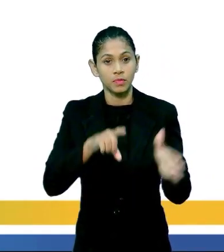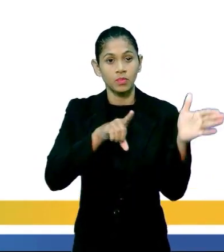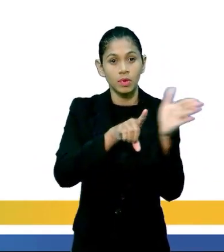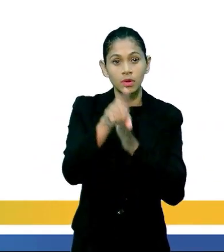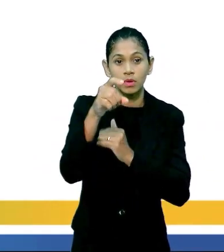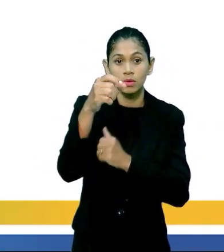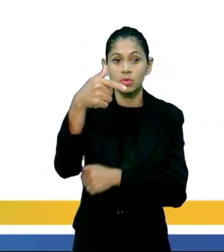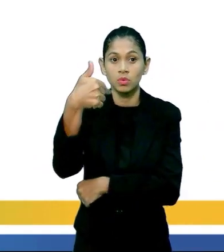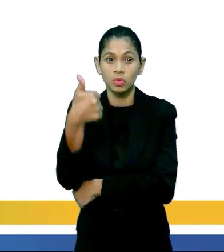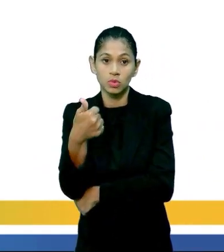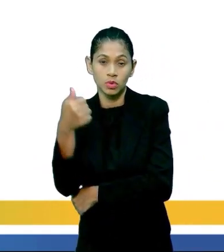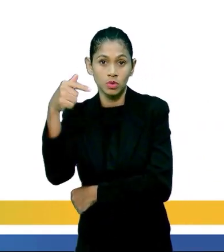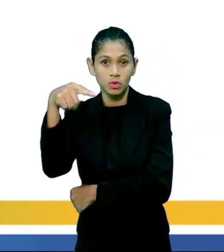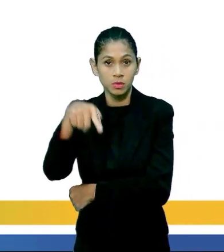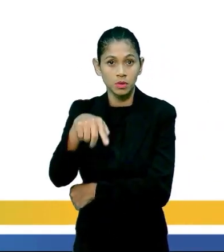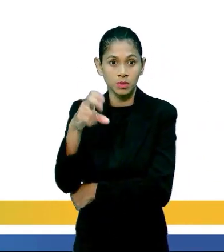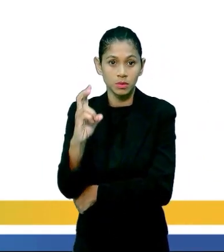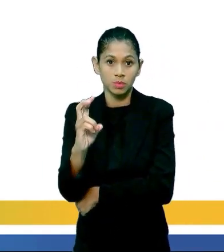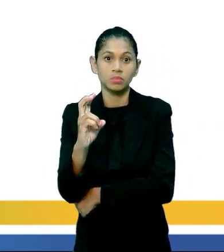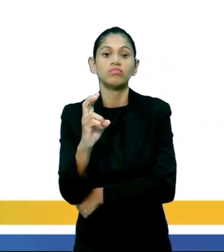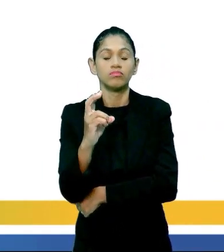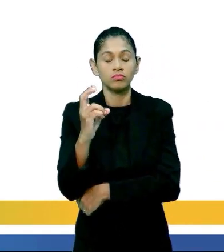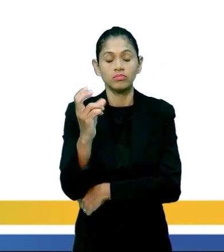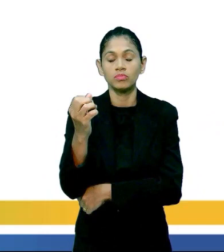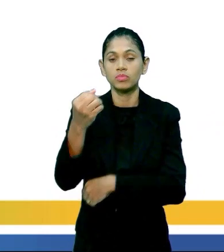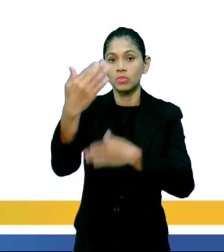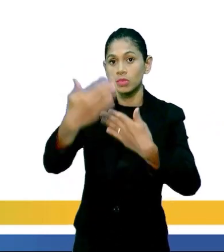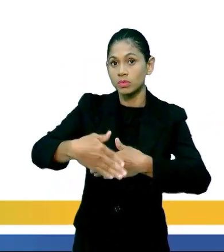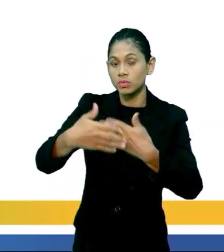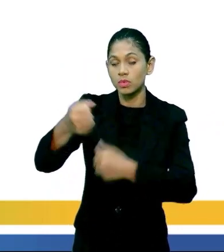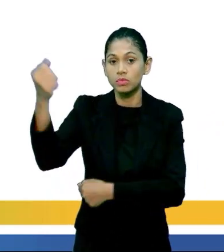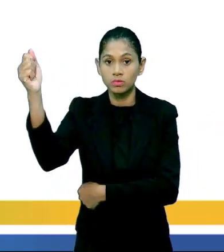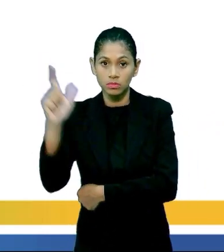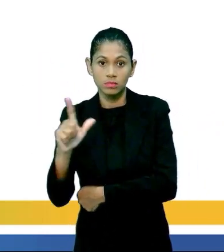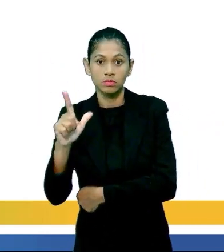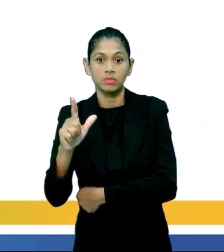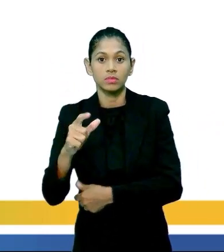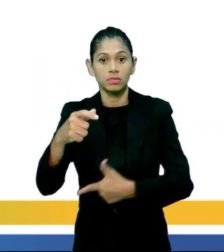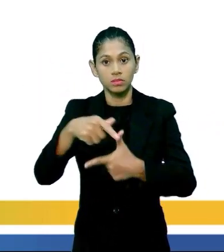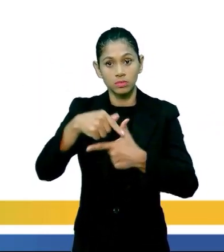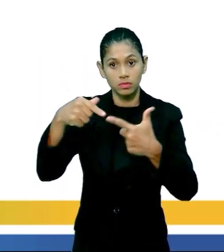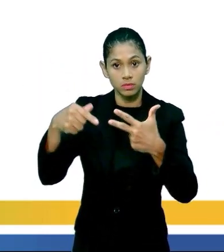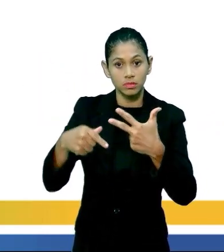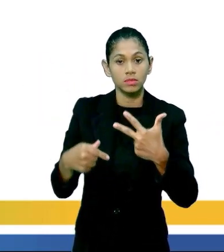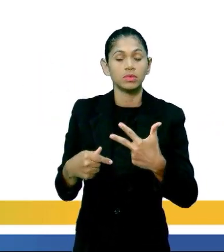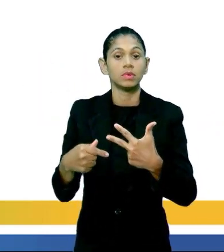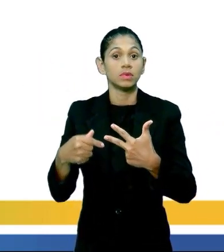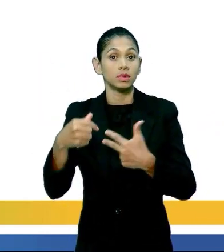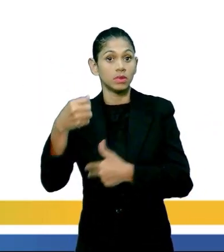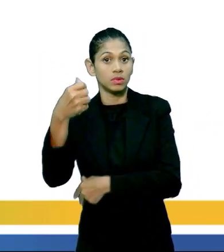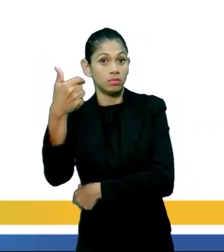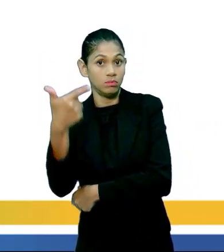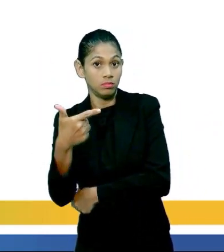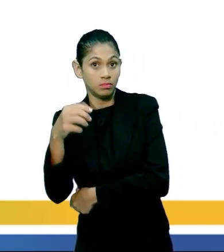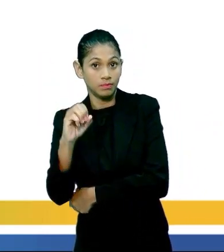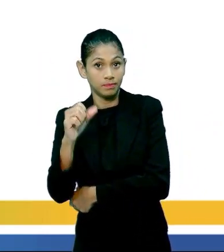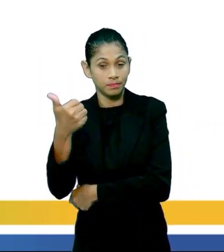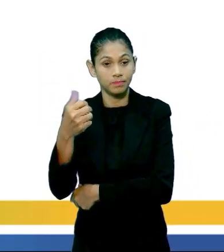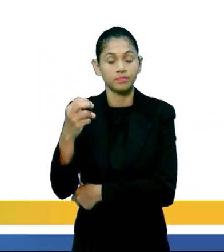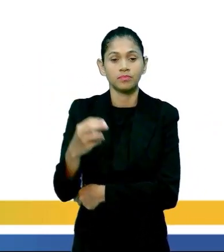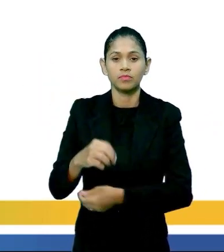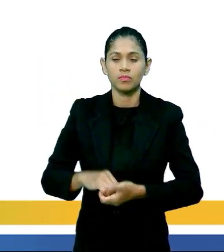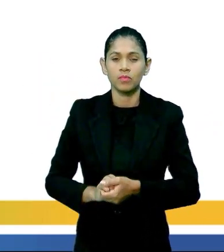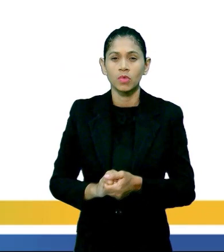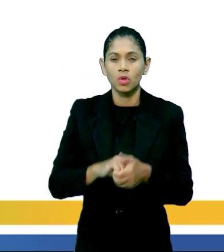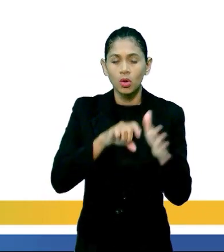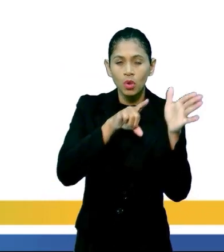prova azul do segundo dia do Enem 2012. Questão comentada. Um laboratório realiza exames em que é possível observar a